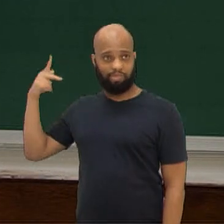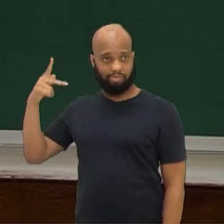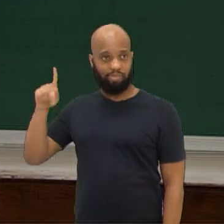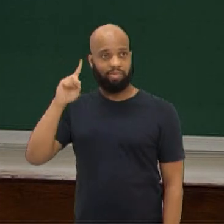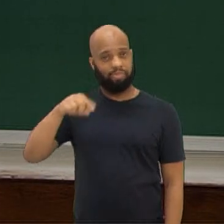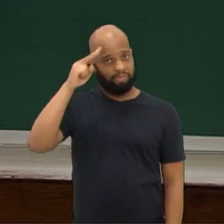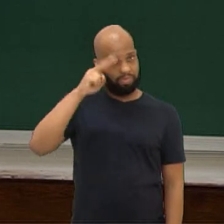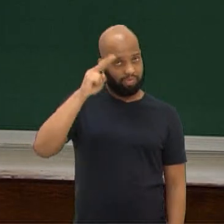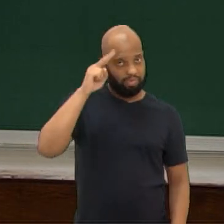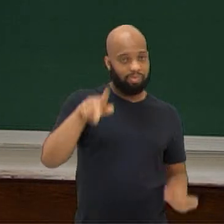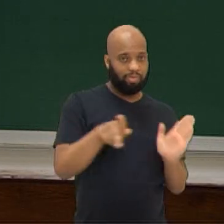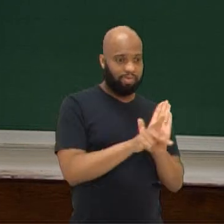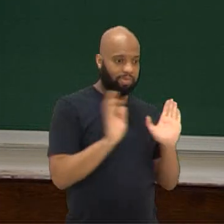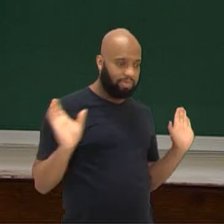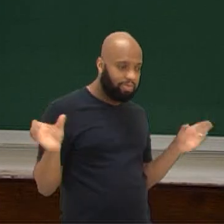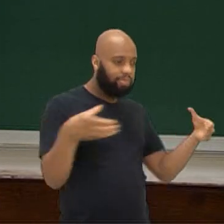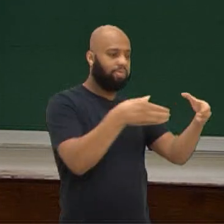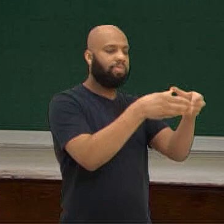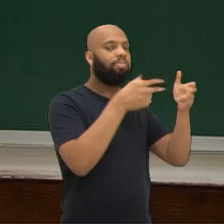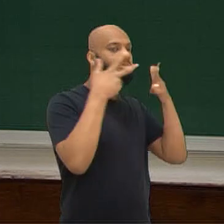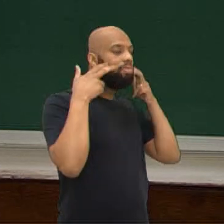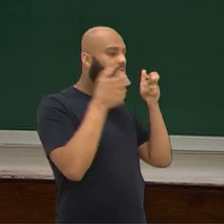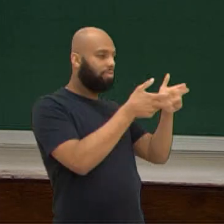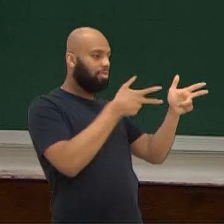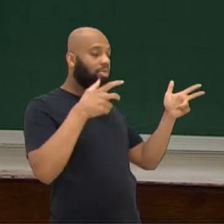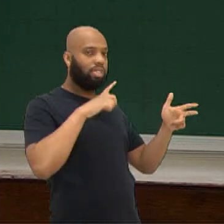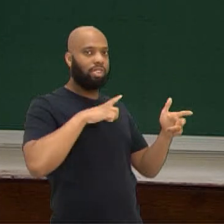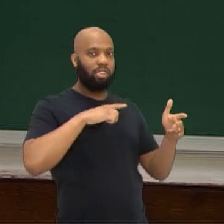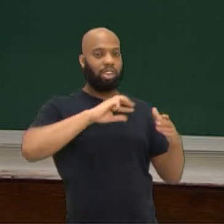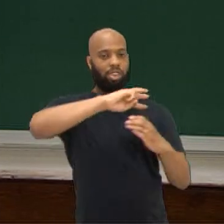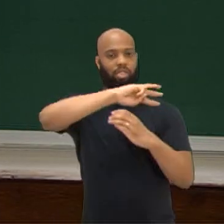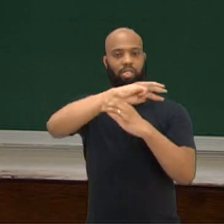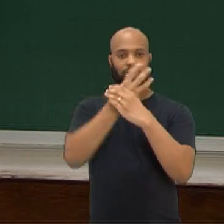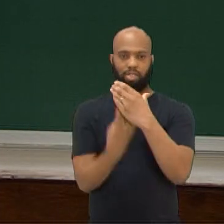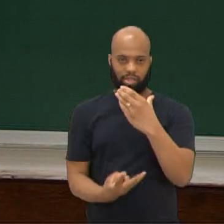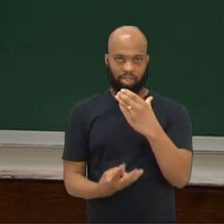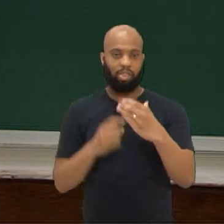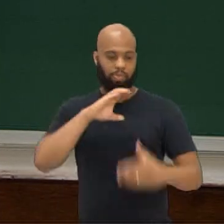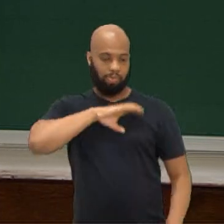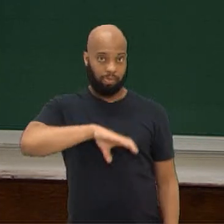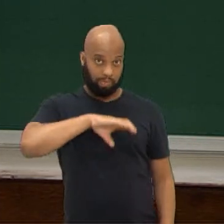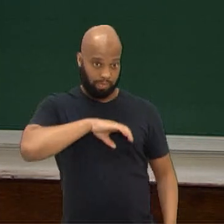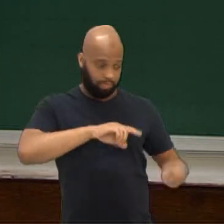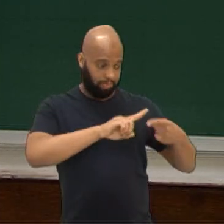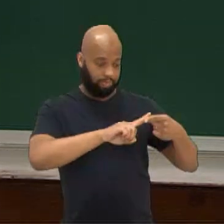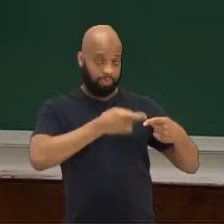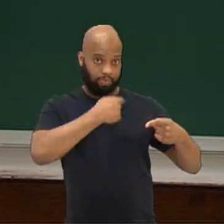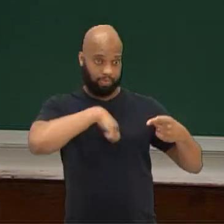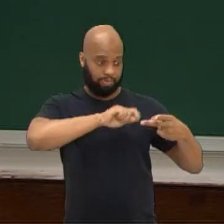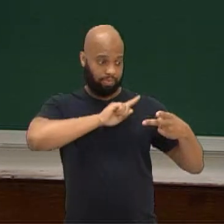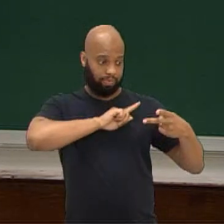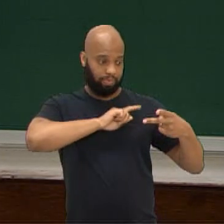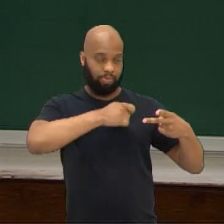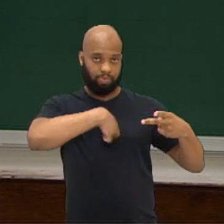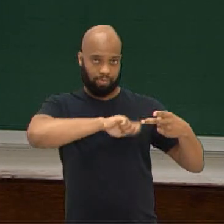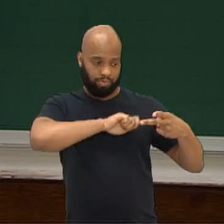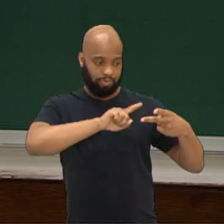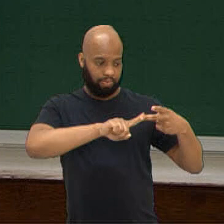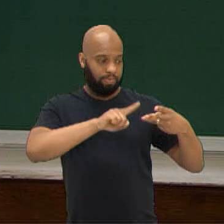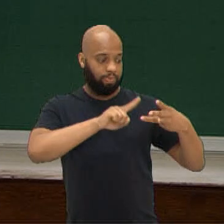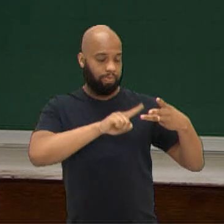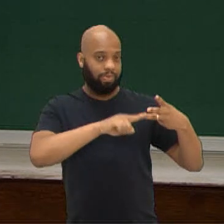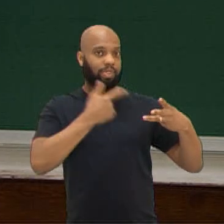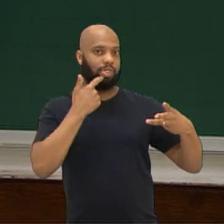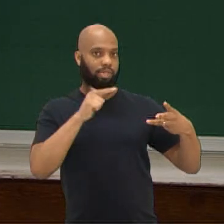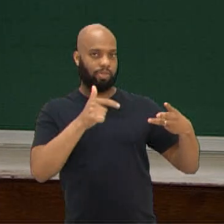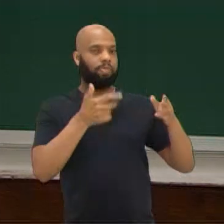de um Guarani. É uma edição trilingüe, português, espanhol e guarani, perfeito? Vocês podem pesquisar aí na internet